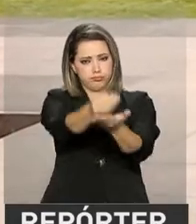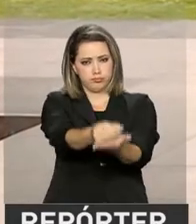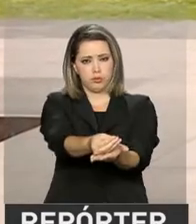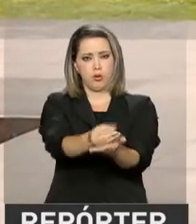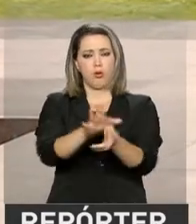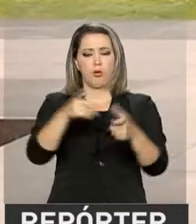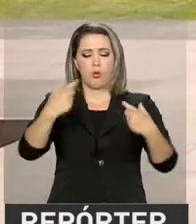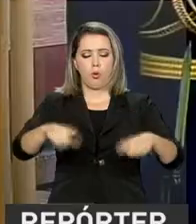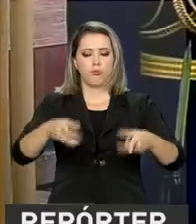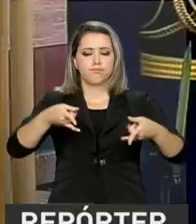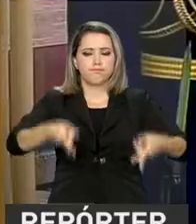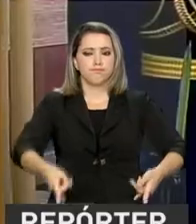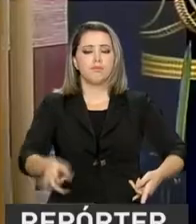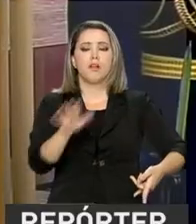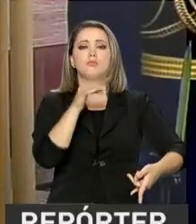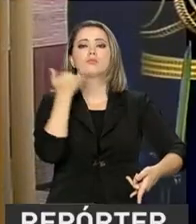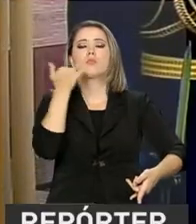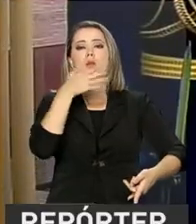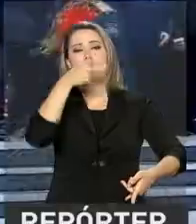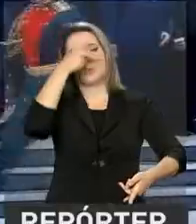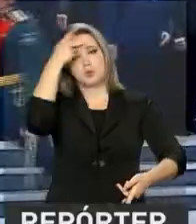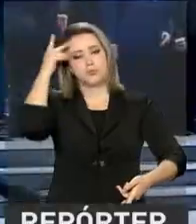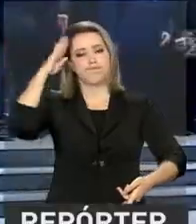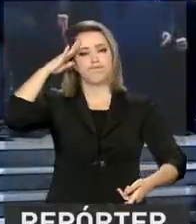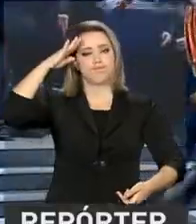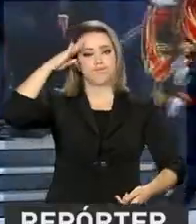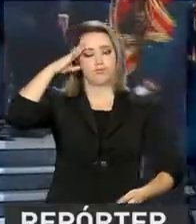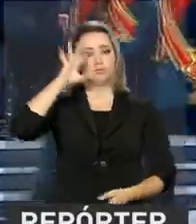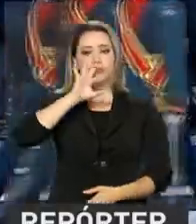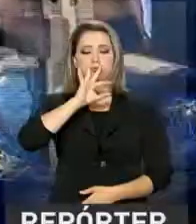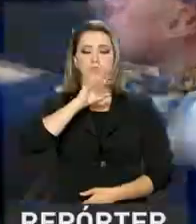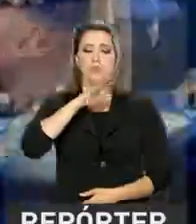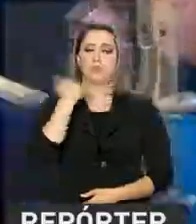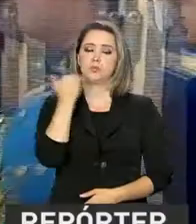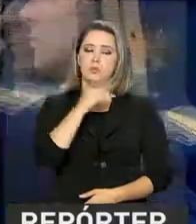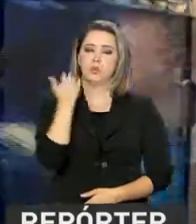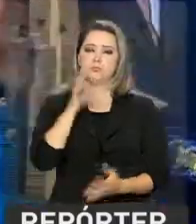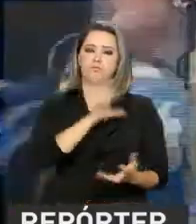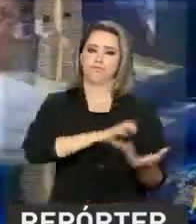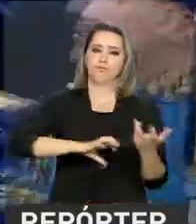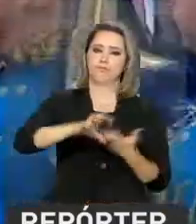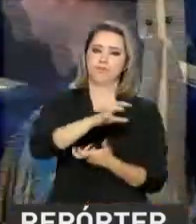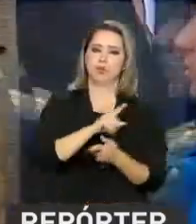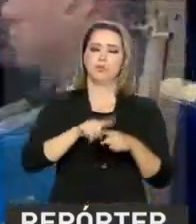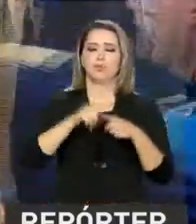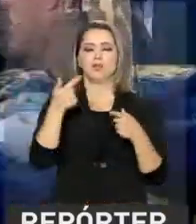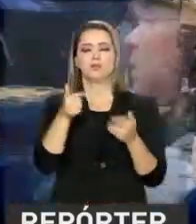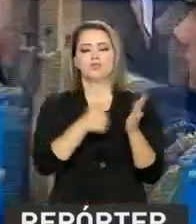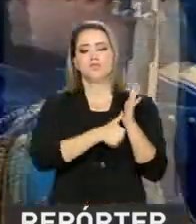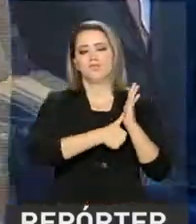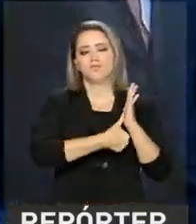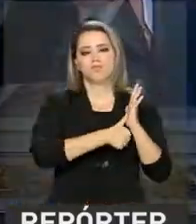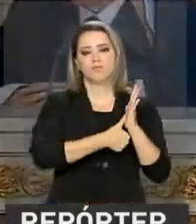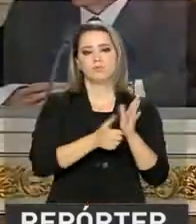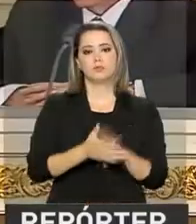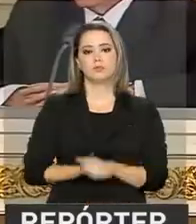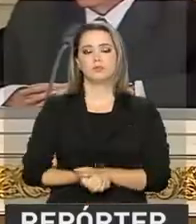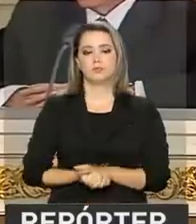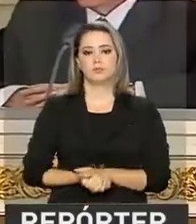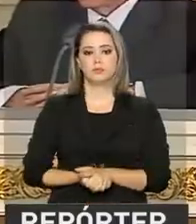desconhecido o monumento foi construído para honrar soldados que morreram em guerra e não tiveram os corpos identificados